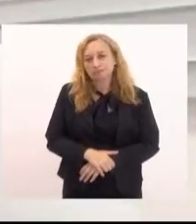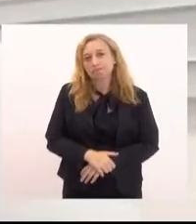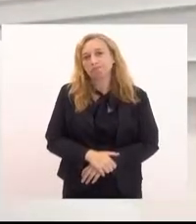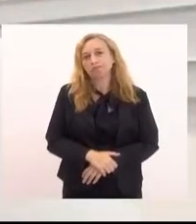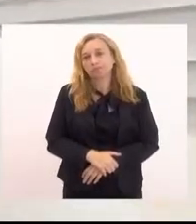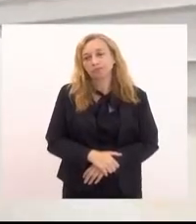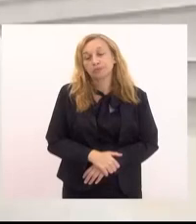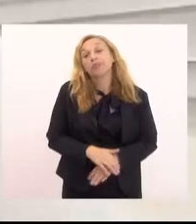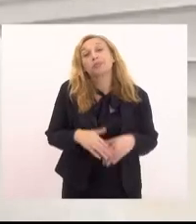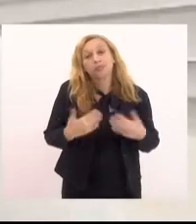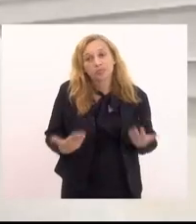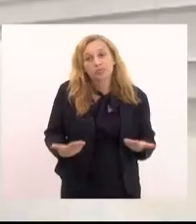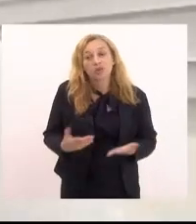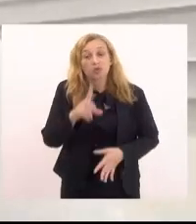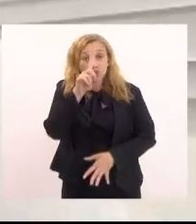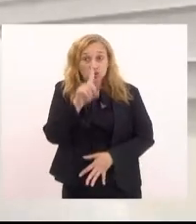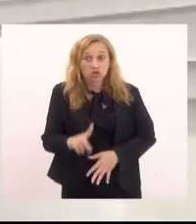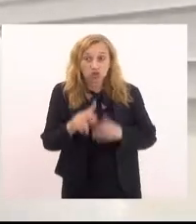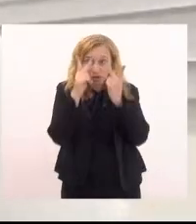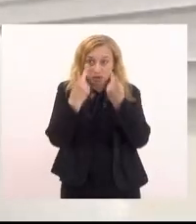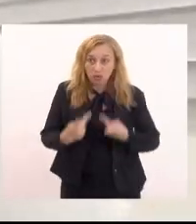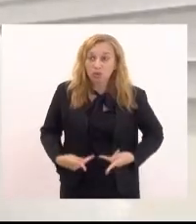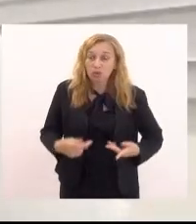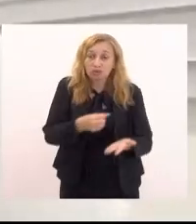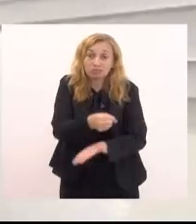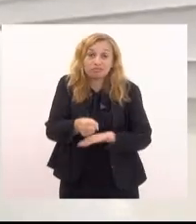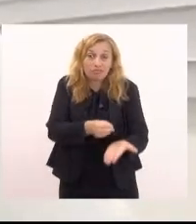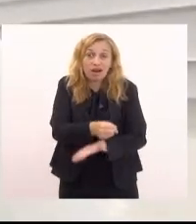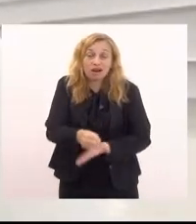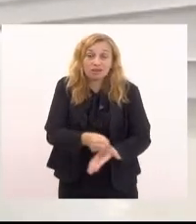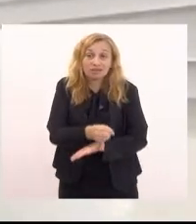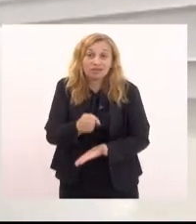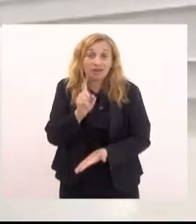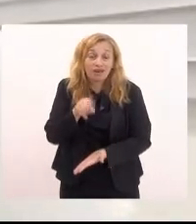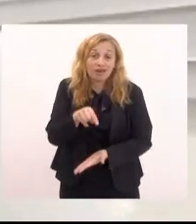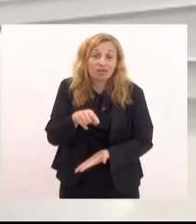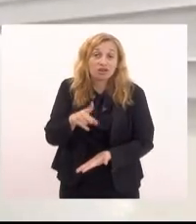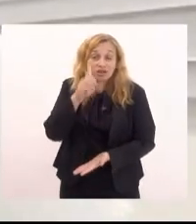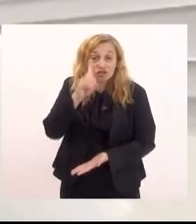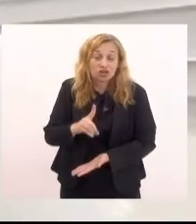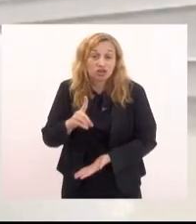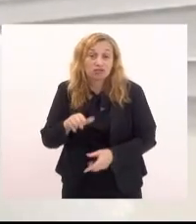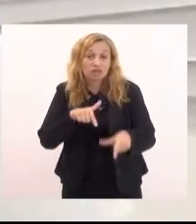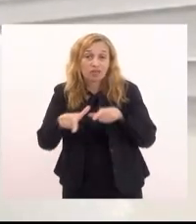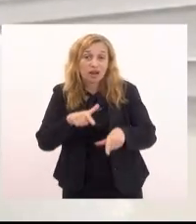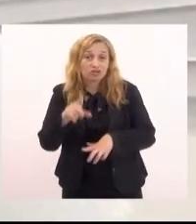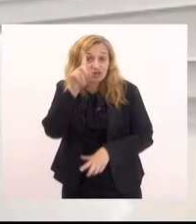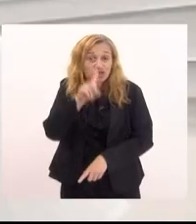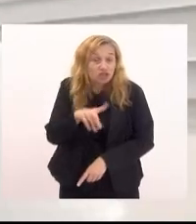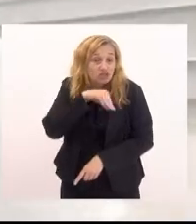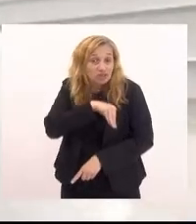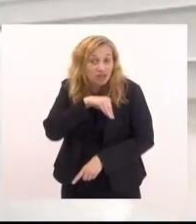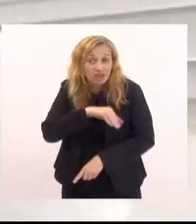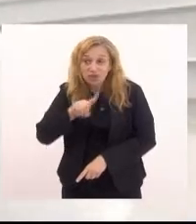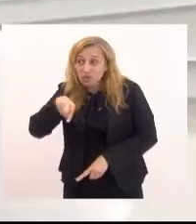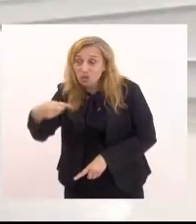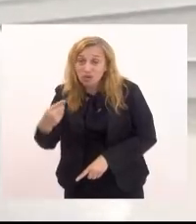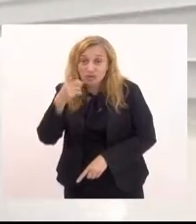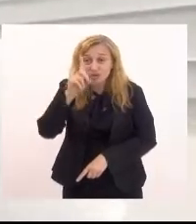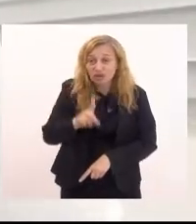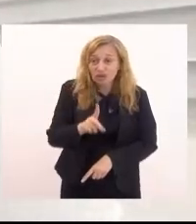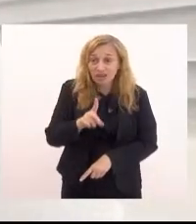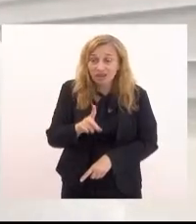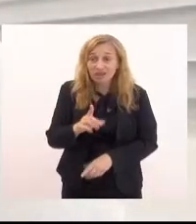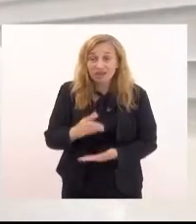produzir. Então, um direito humano básico, né? Que é o direito à renda, o direito ao trabalho, e muitos outros direitos ali